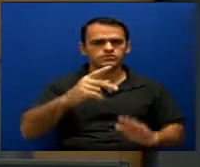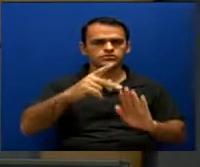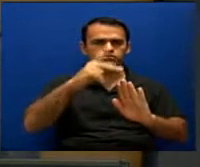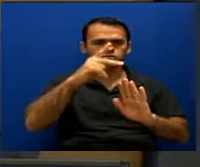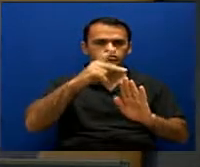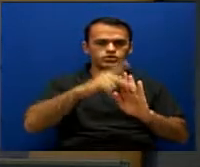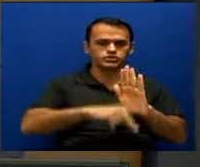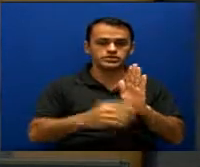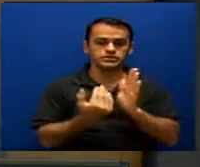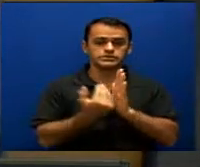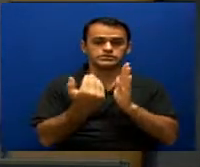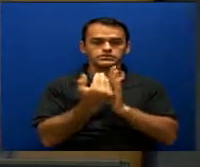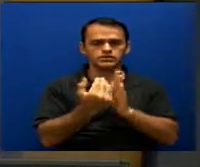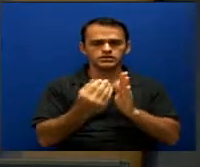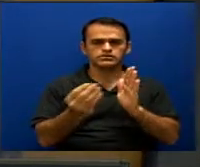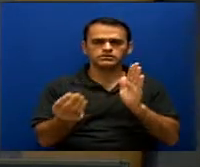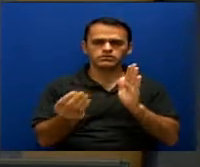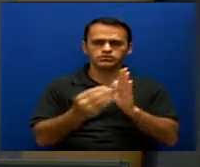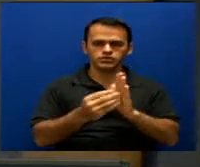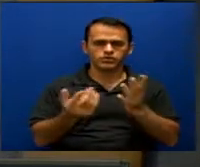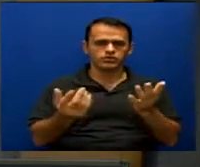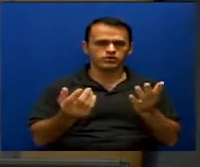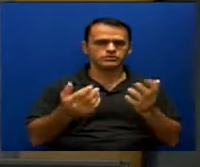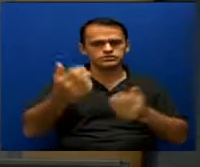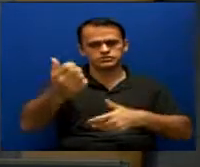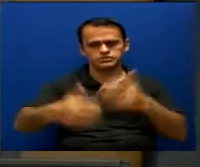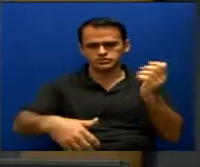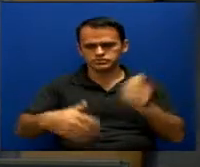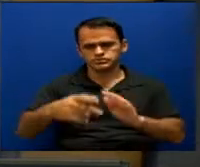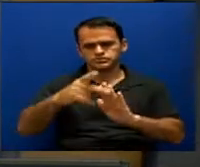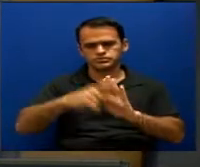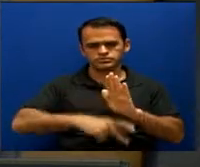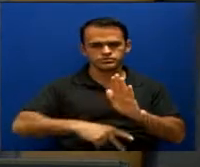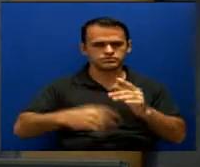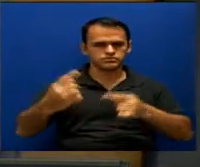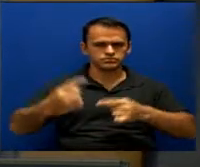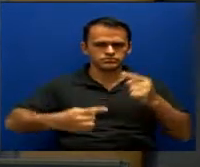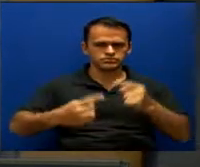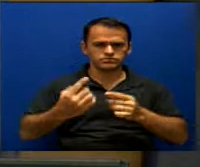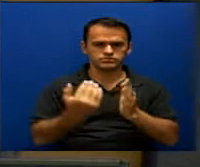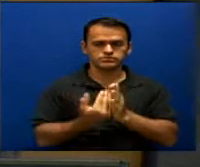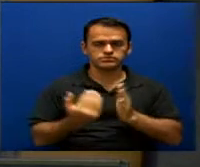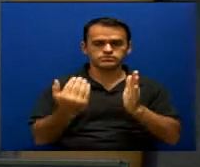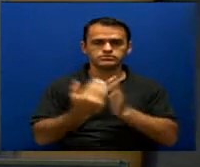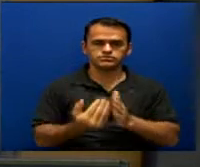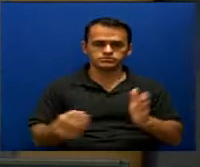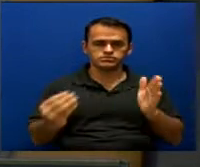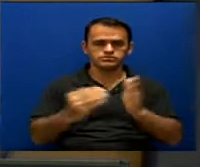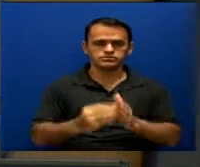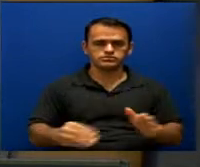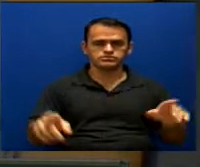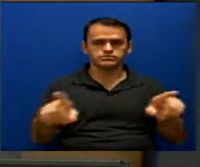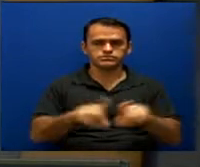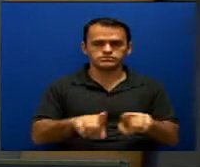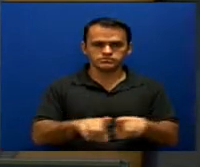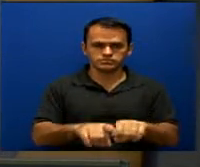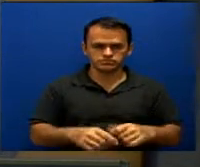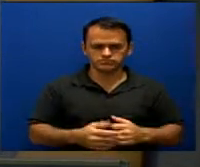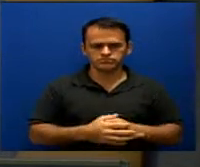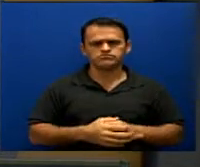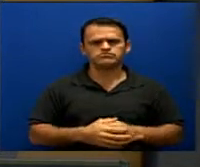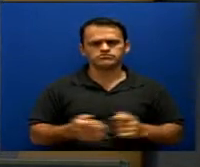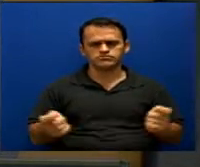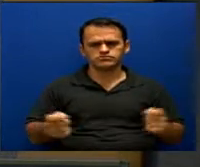emendas, porque o projeto está em discussão e as emendas, inclusive. Aí, com isso,